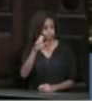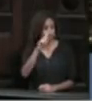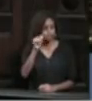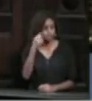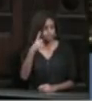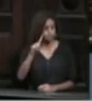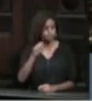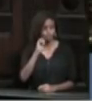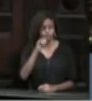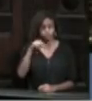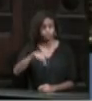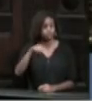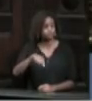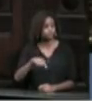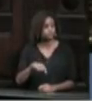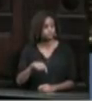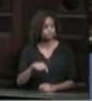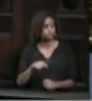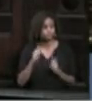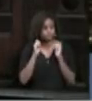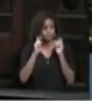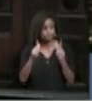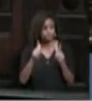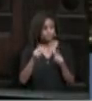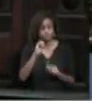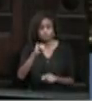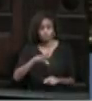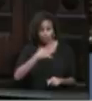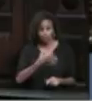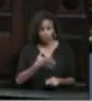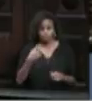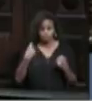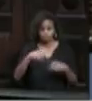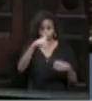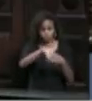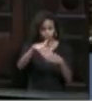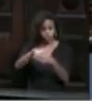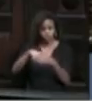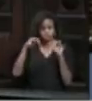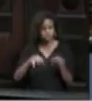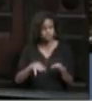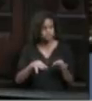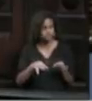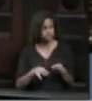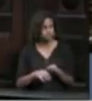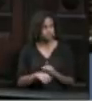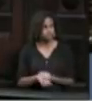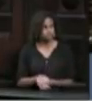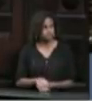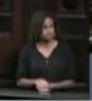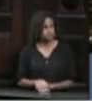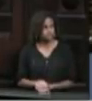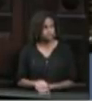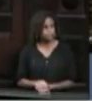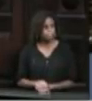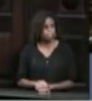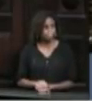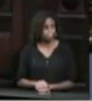se o Supremo tivesse a coragem de votar as coisas como deveriam votar, estava acompanhando os seus ex-companheiros de